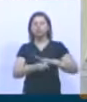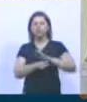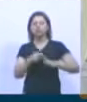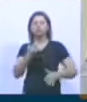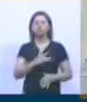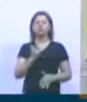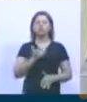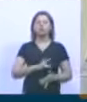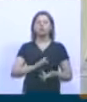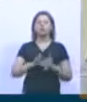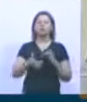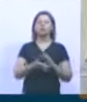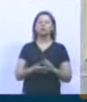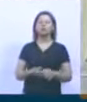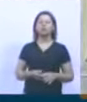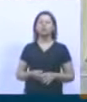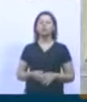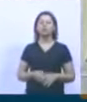de Jesus,